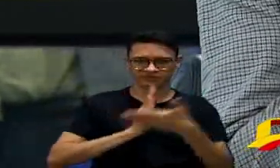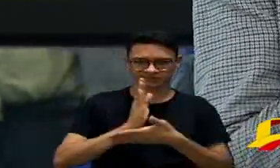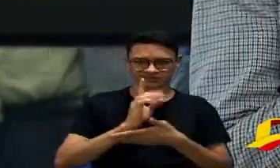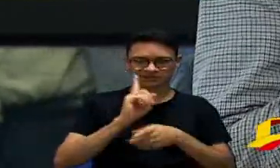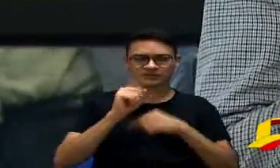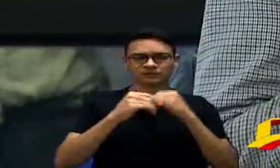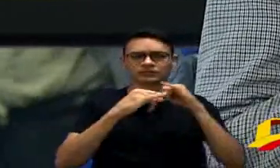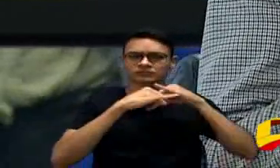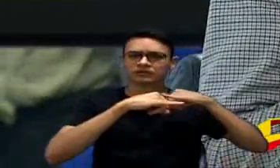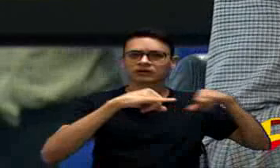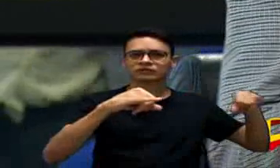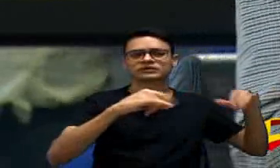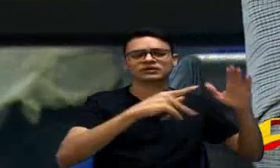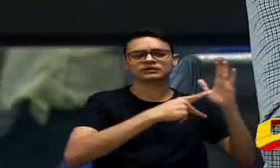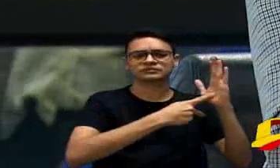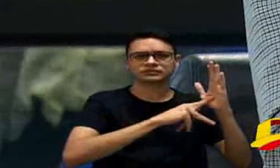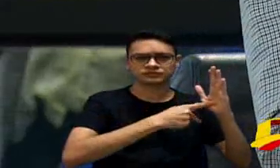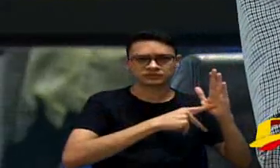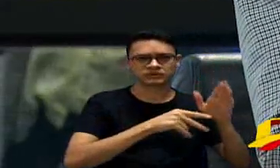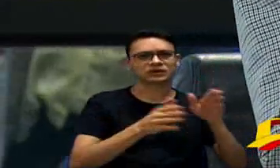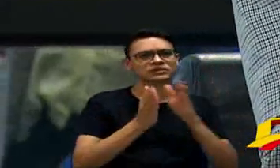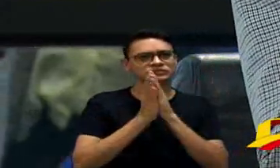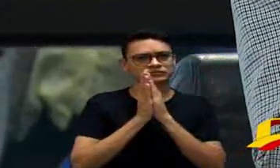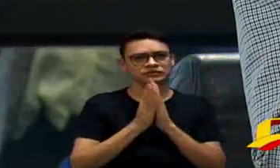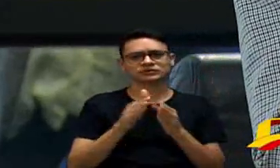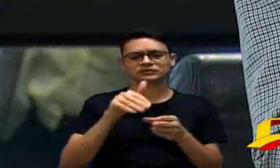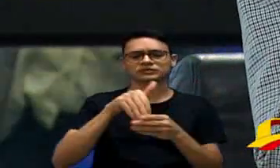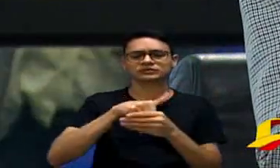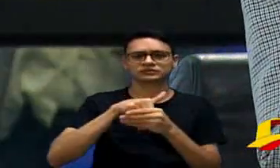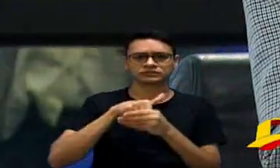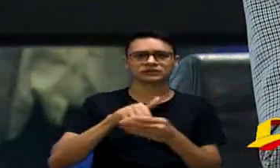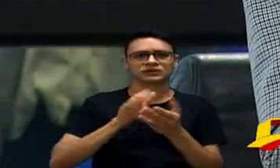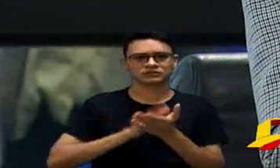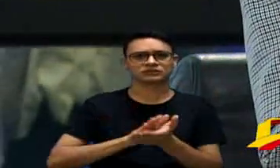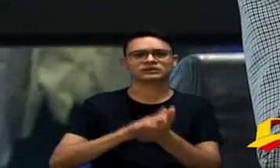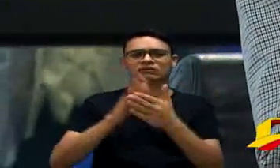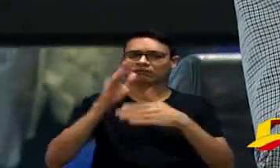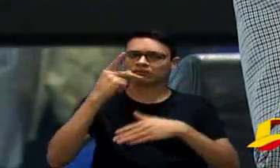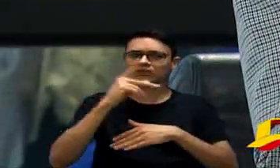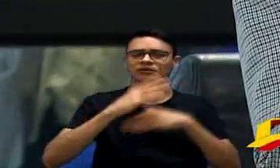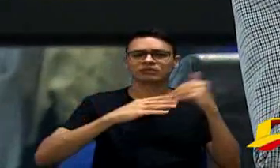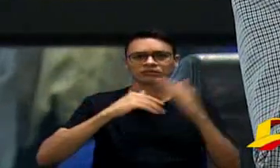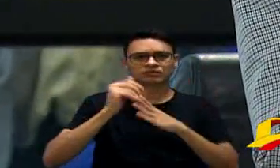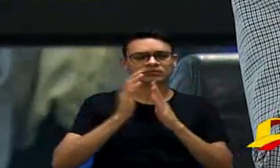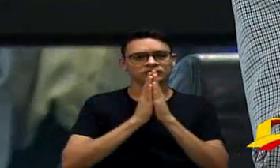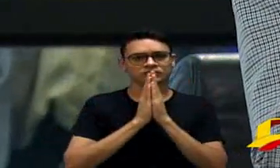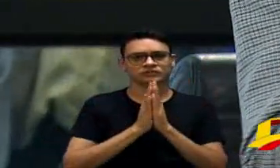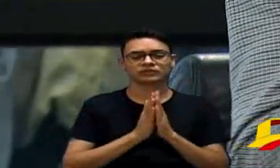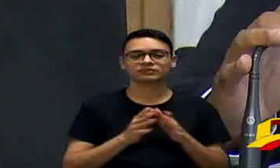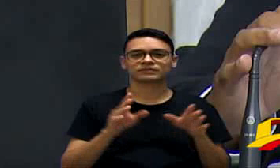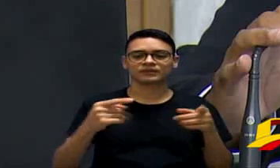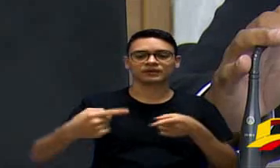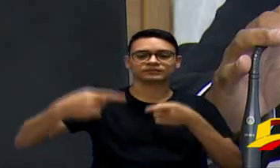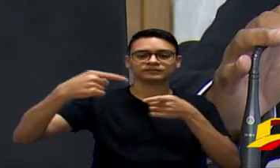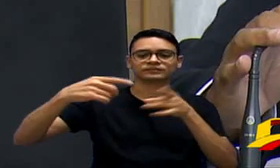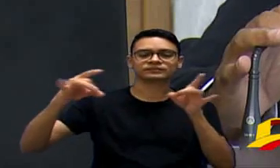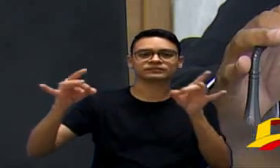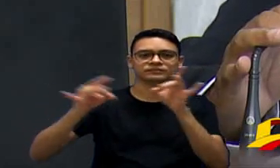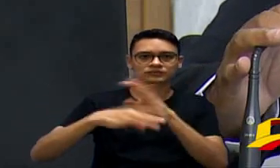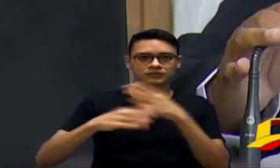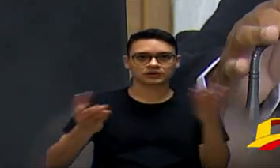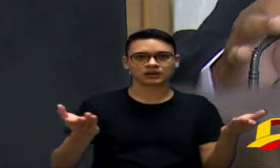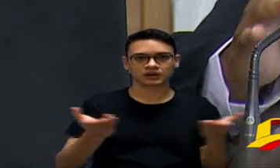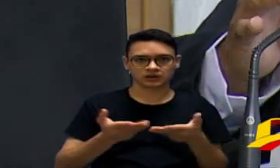ao presidente, esse voto de congratulações pela atividade. É encerrado a discussão. Eu coloco